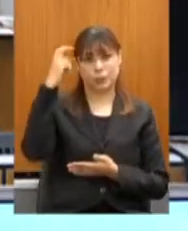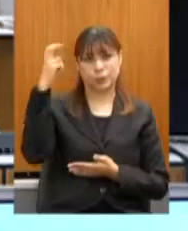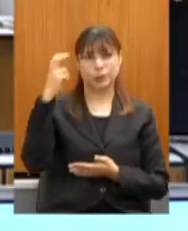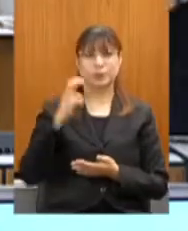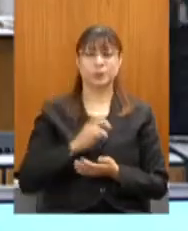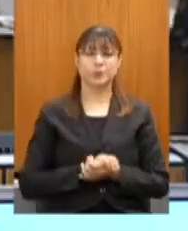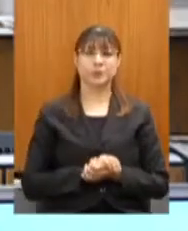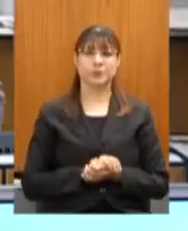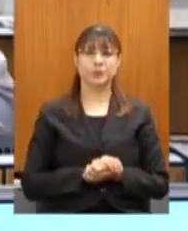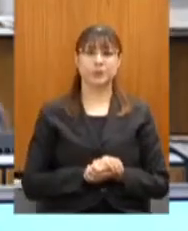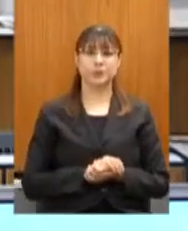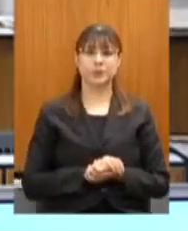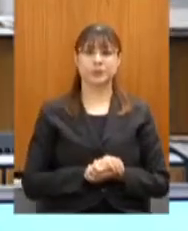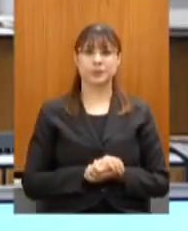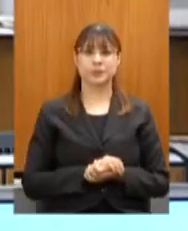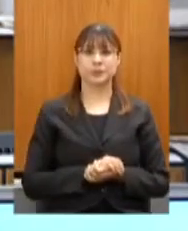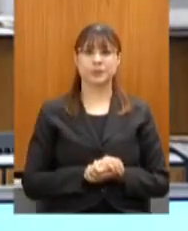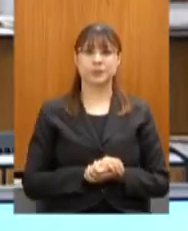Obrigado.